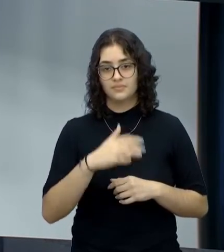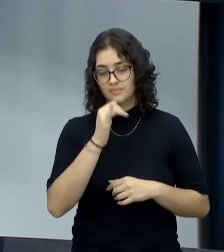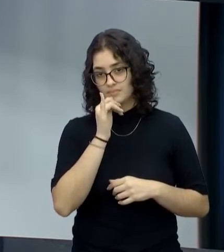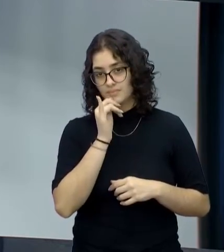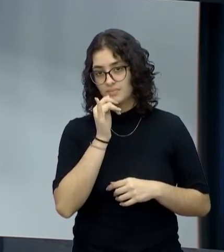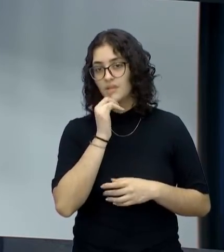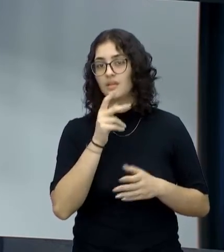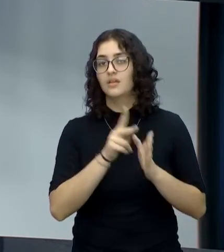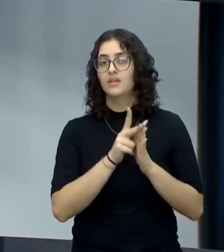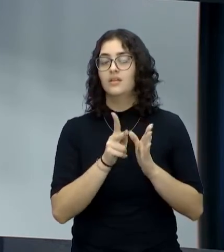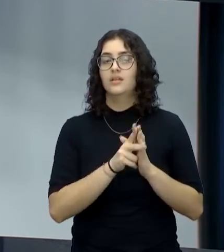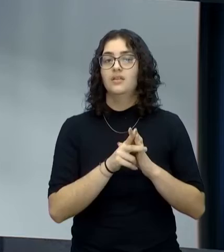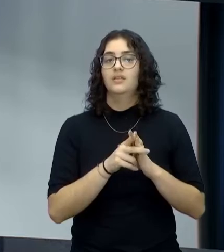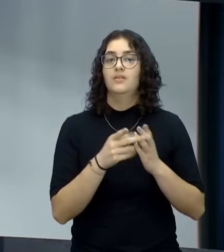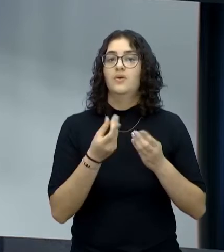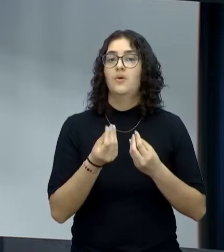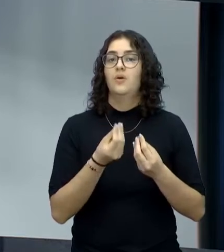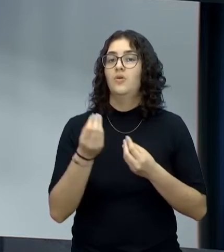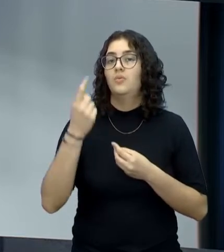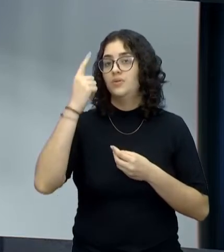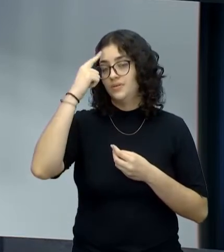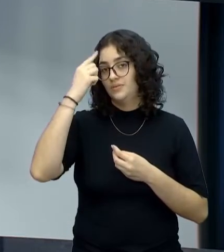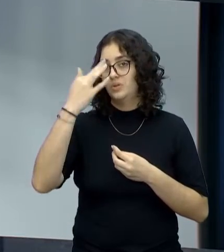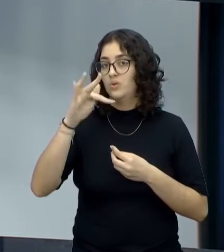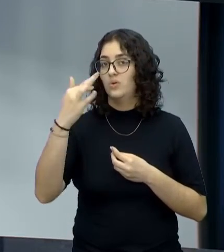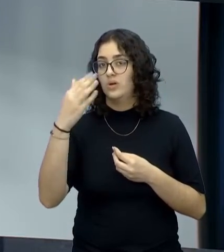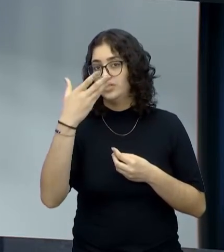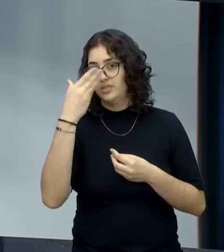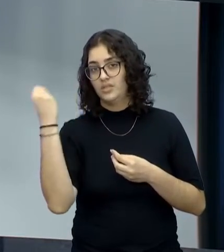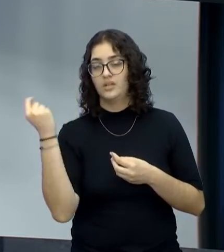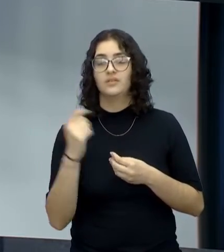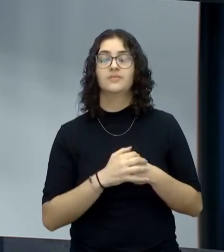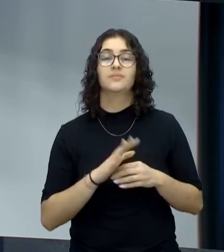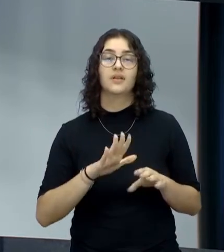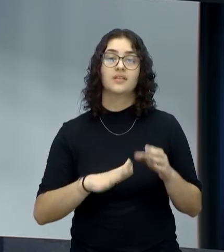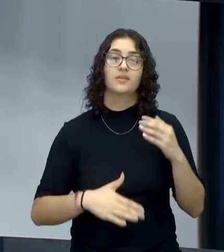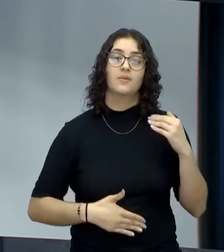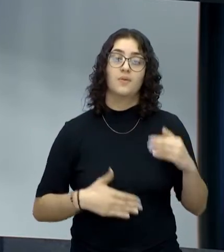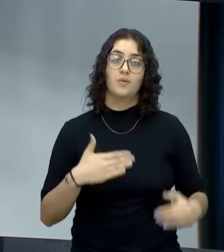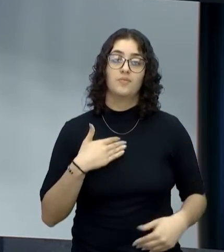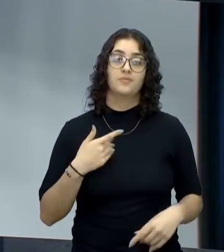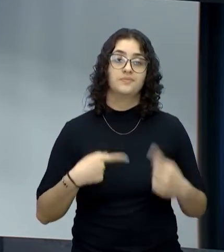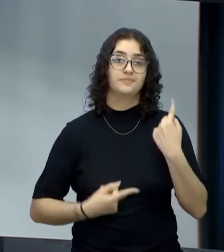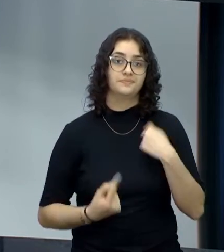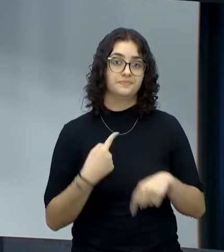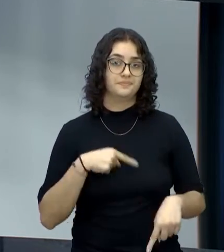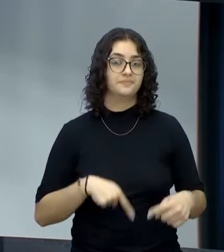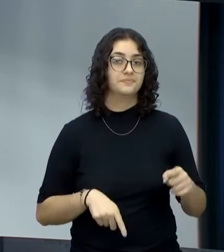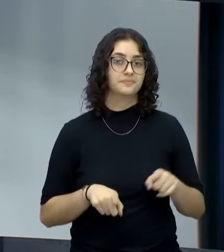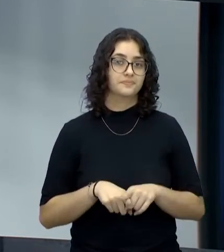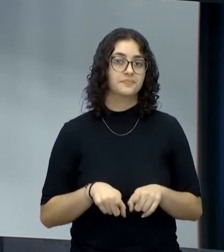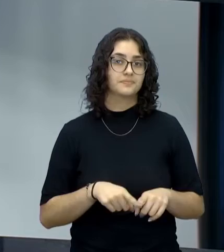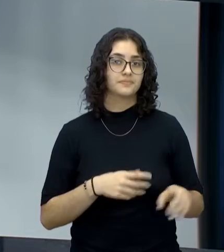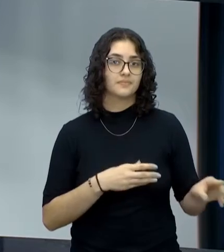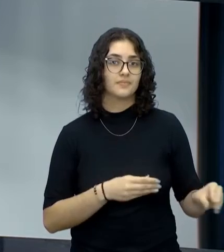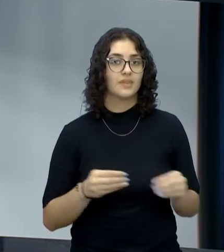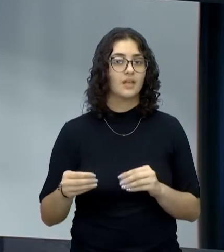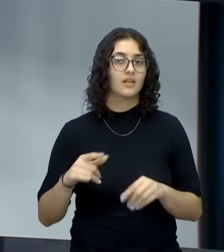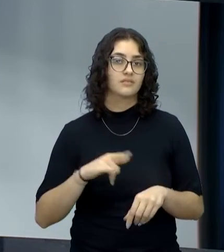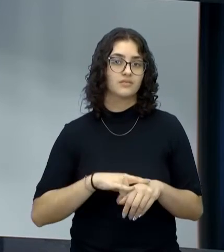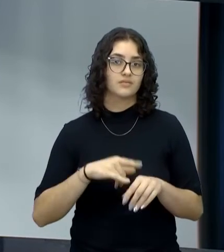de cabeça ou eliminar essa dor de cabeça. Só que o seu corpo vai metabolizar e vai excretar através da